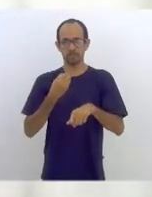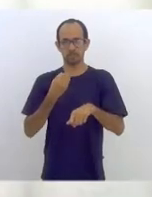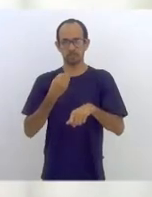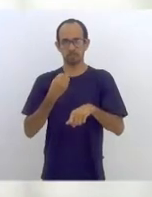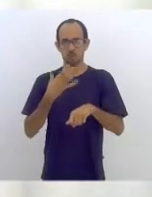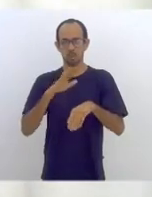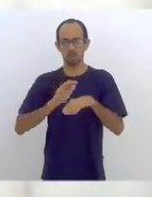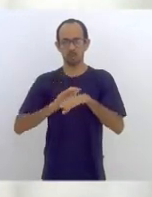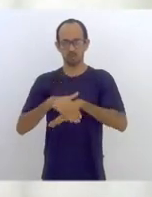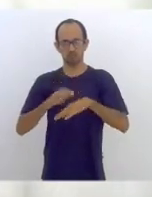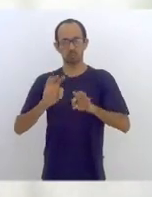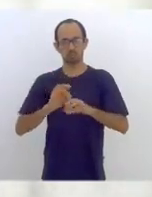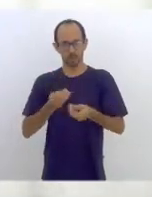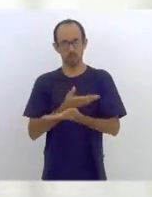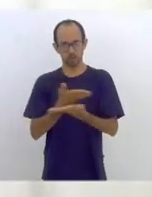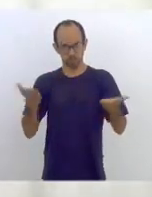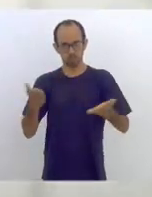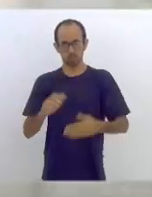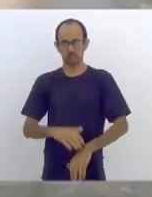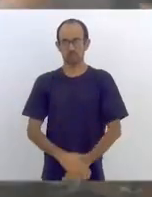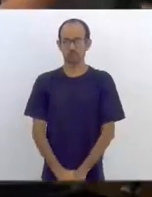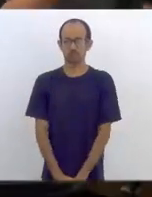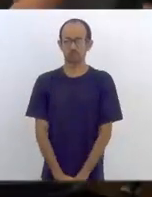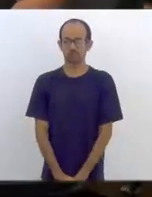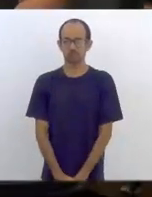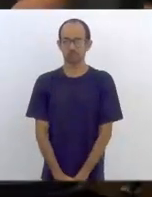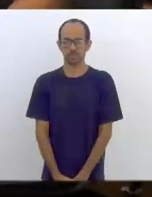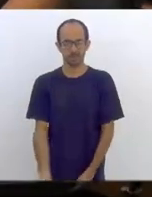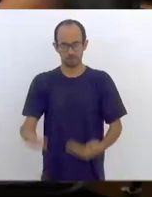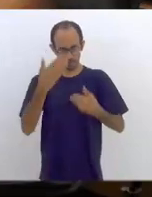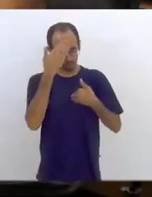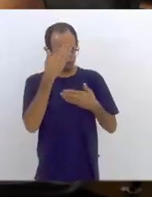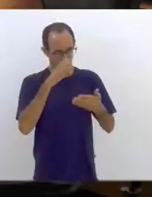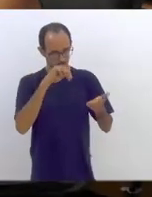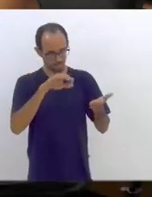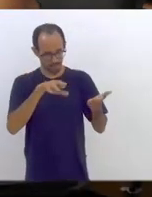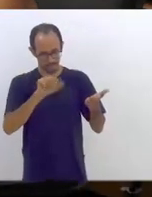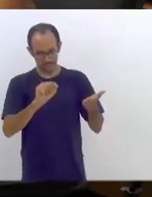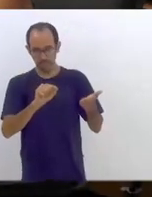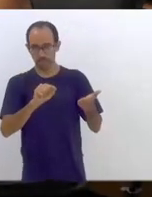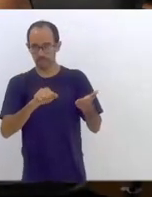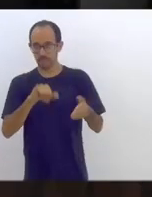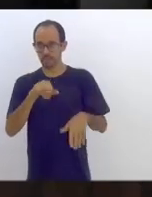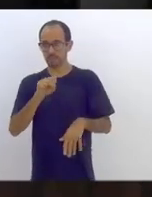e uma boa noite para todos. Muito obrigada, Maria Isabel.